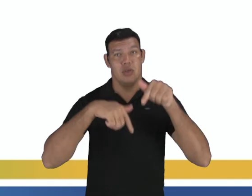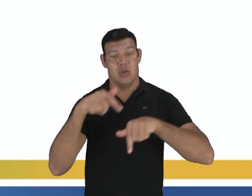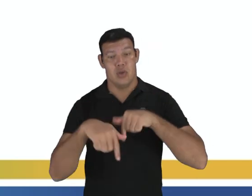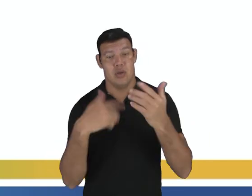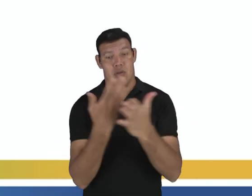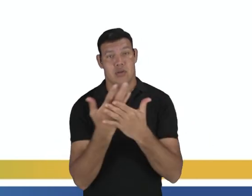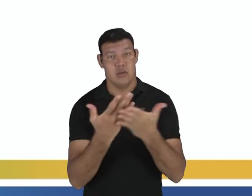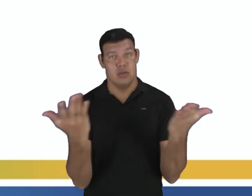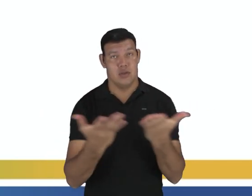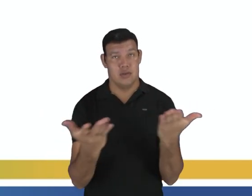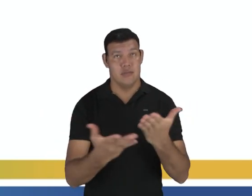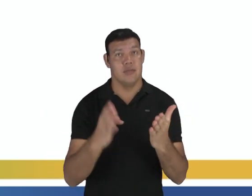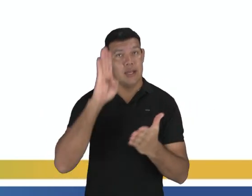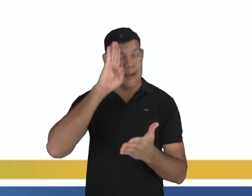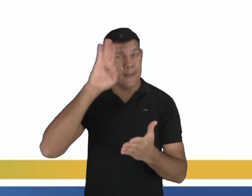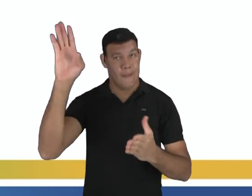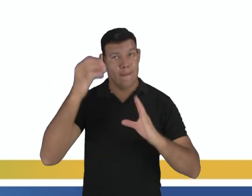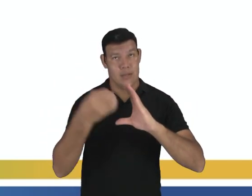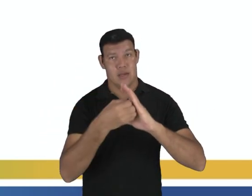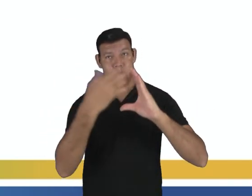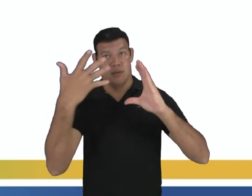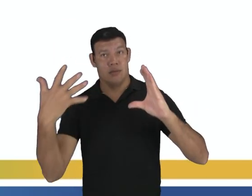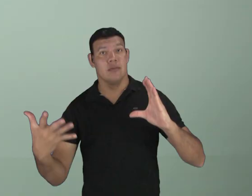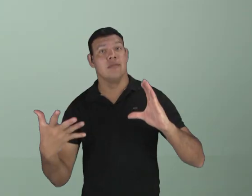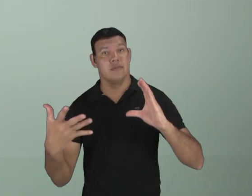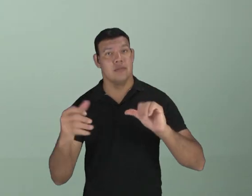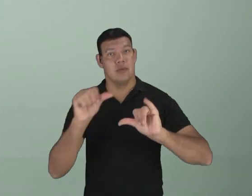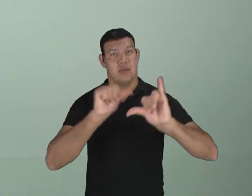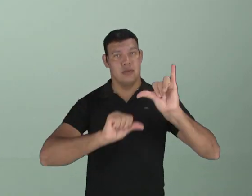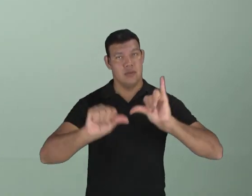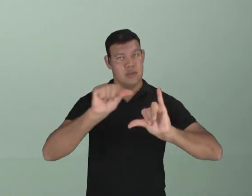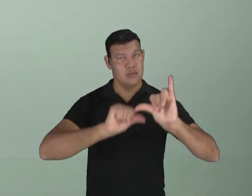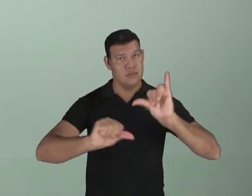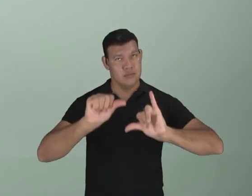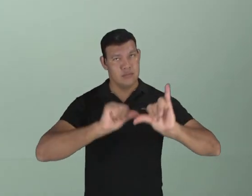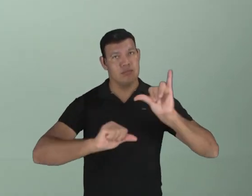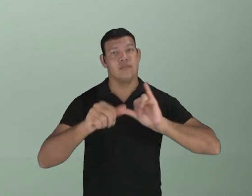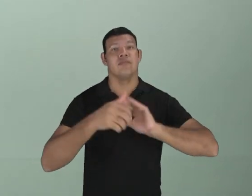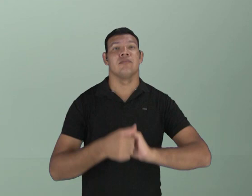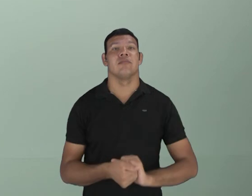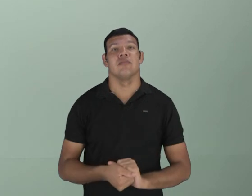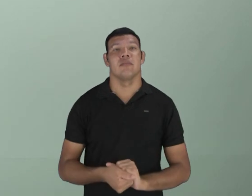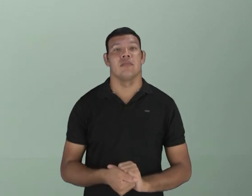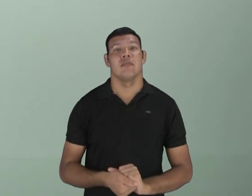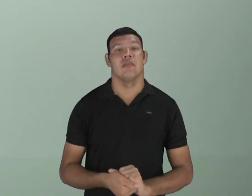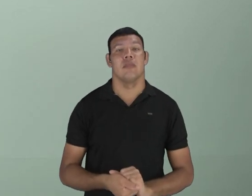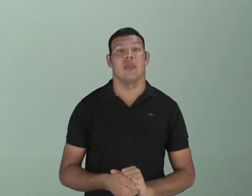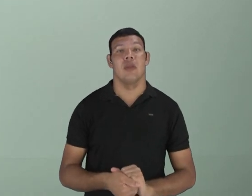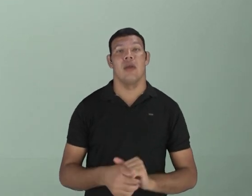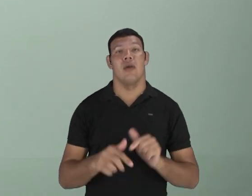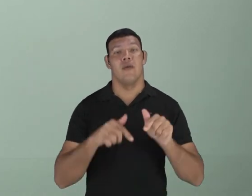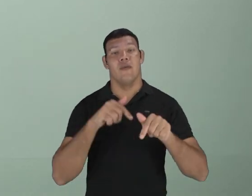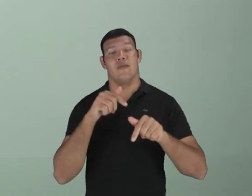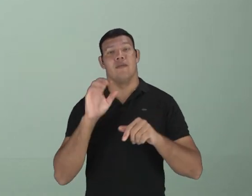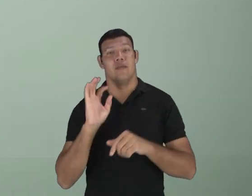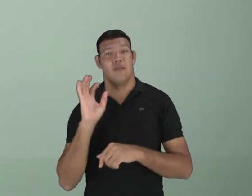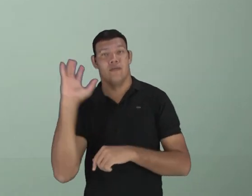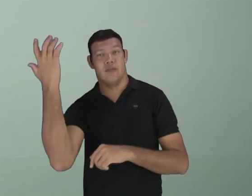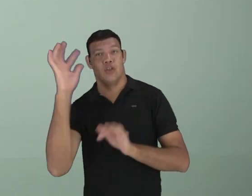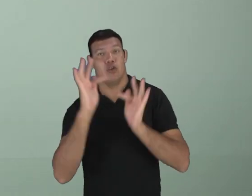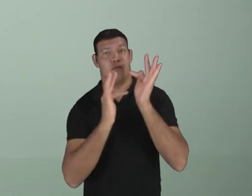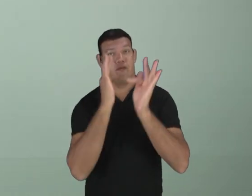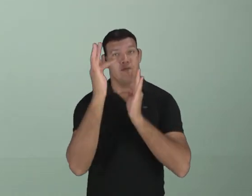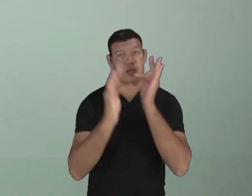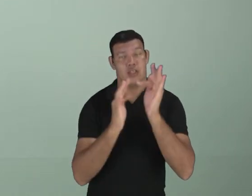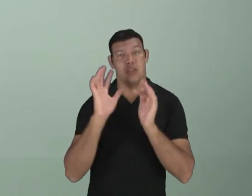viu sobre as principais características das reações químicas, o que é um fenômeno físico, um fenômeno